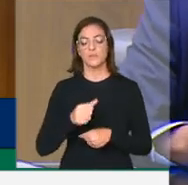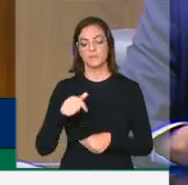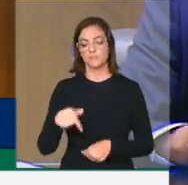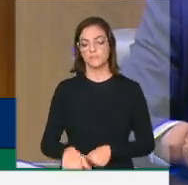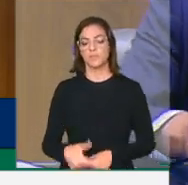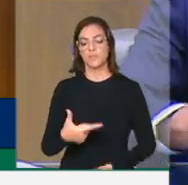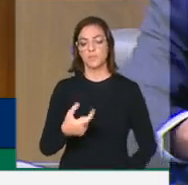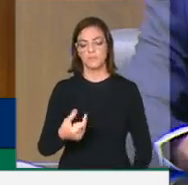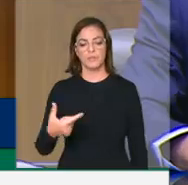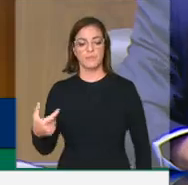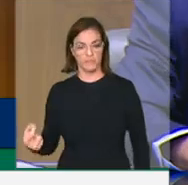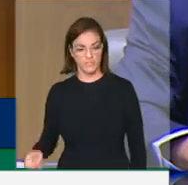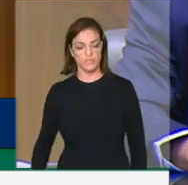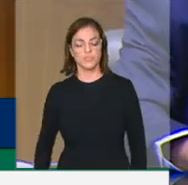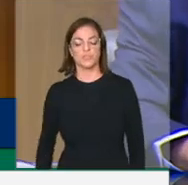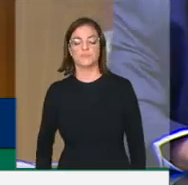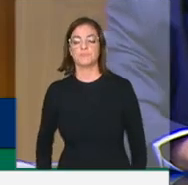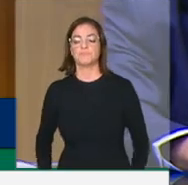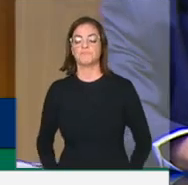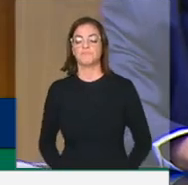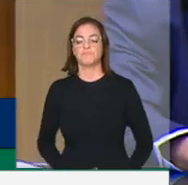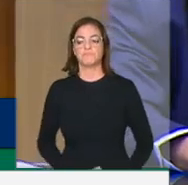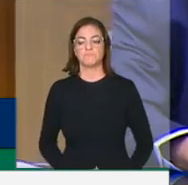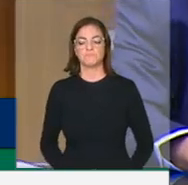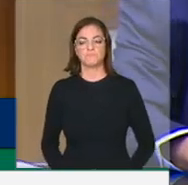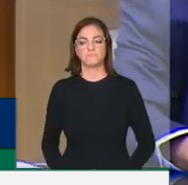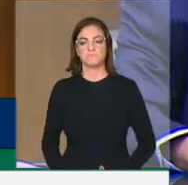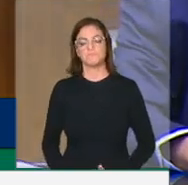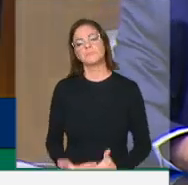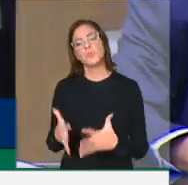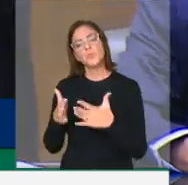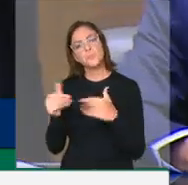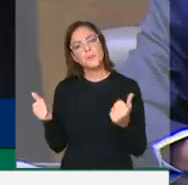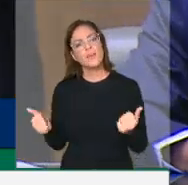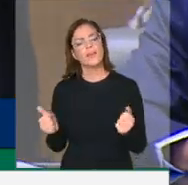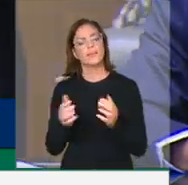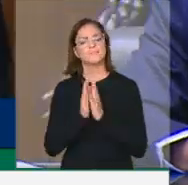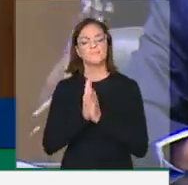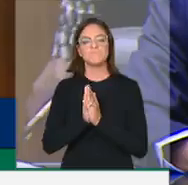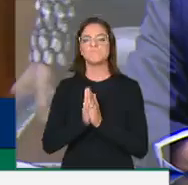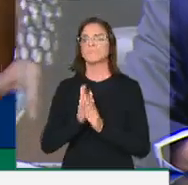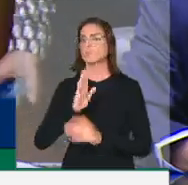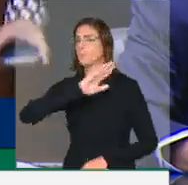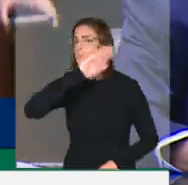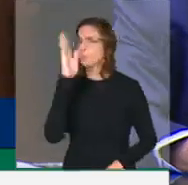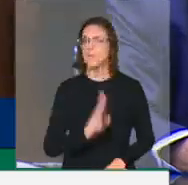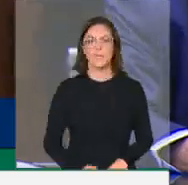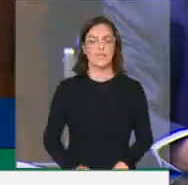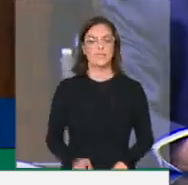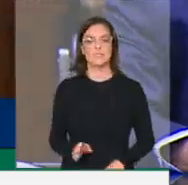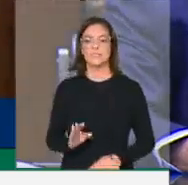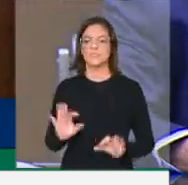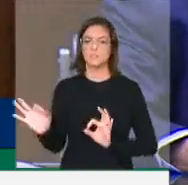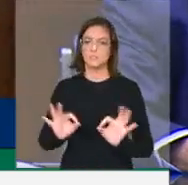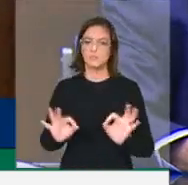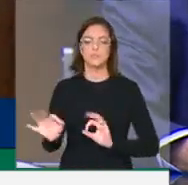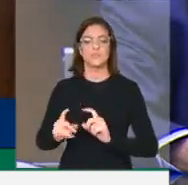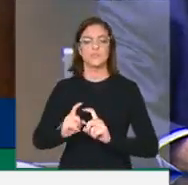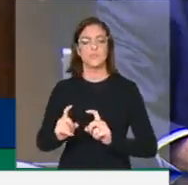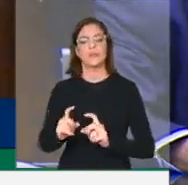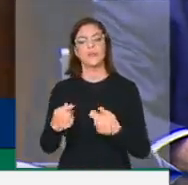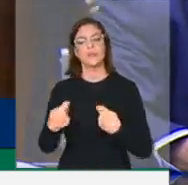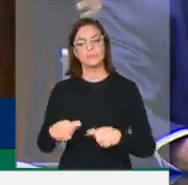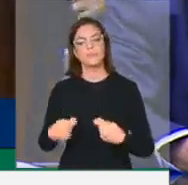setores estruturantes da cultura no país uma questão de ordem para a conciliação entre os poderes e